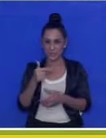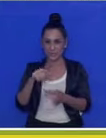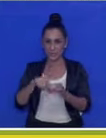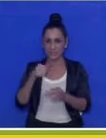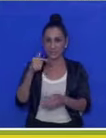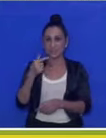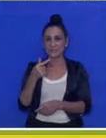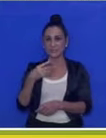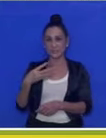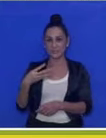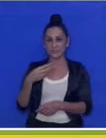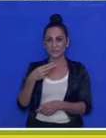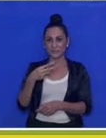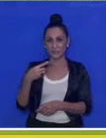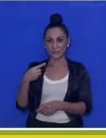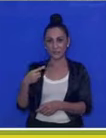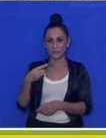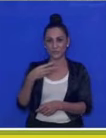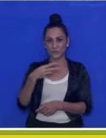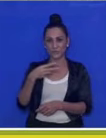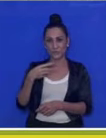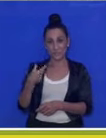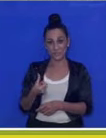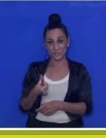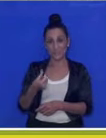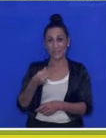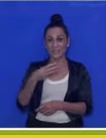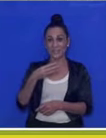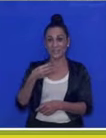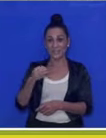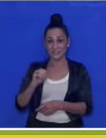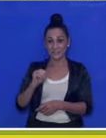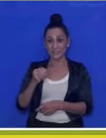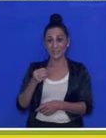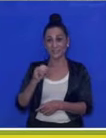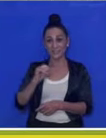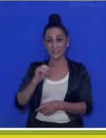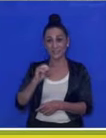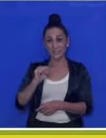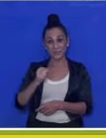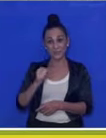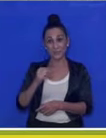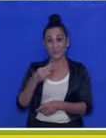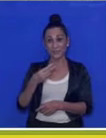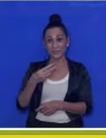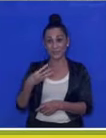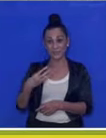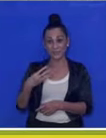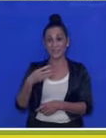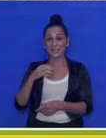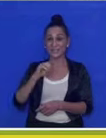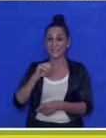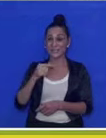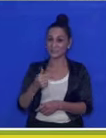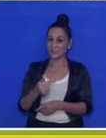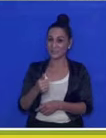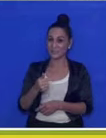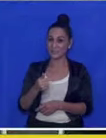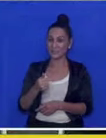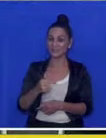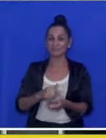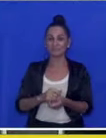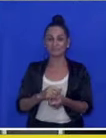sorte. 14, 21, 26, 30, 08, 23 e